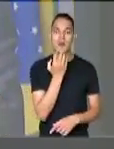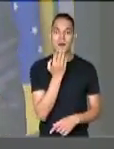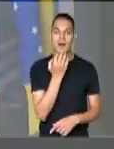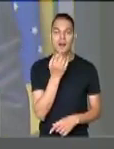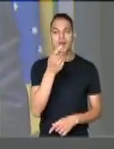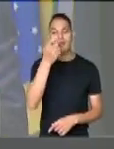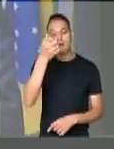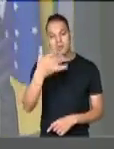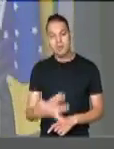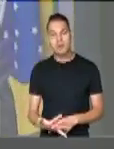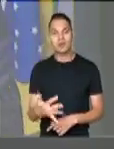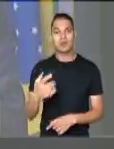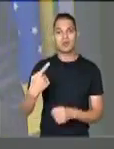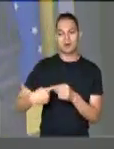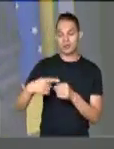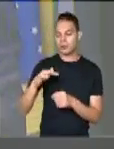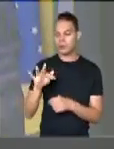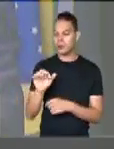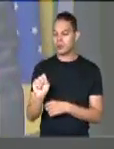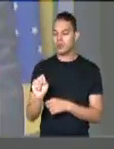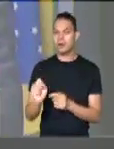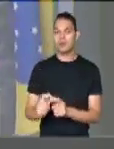Santana ela cresceu num